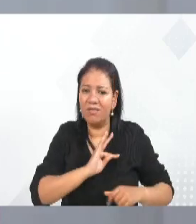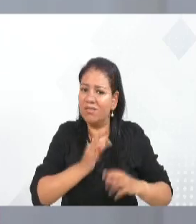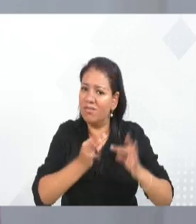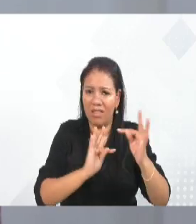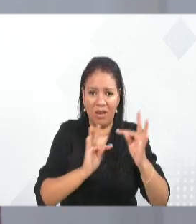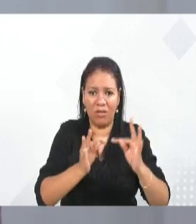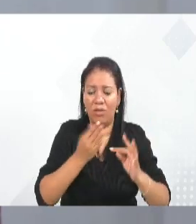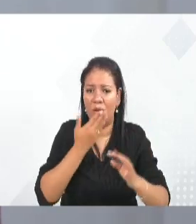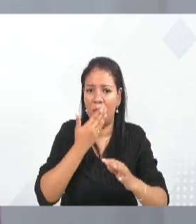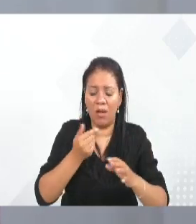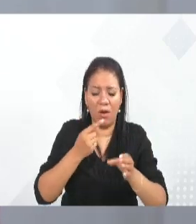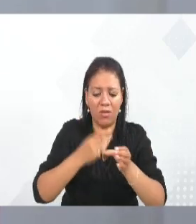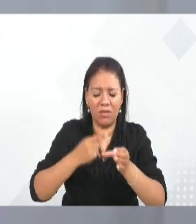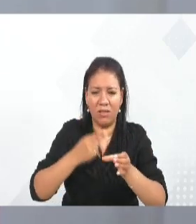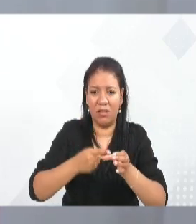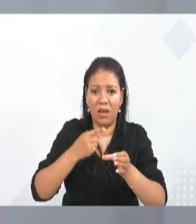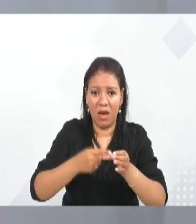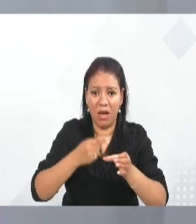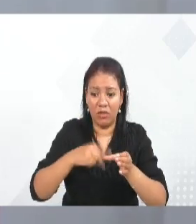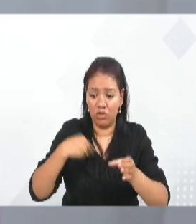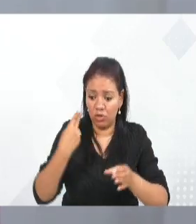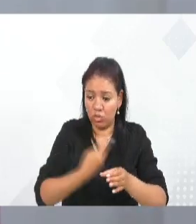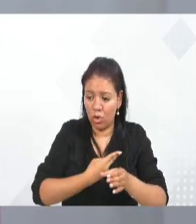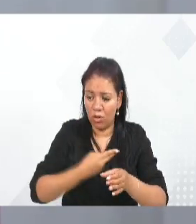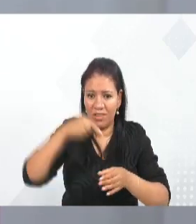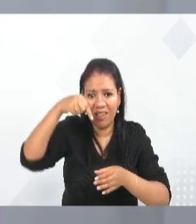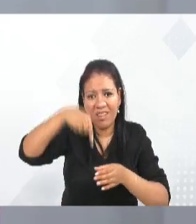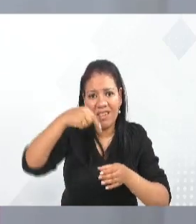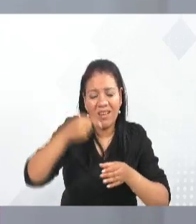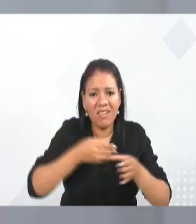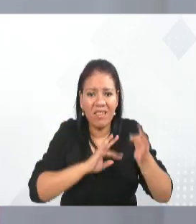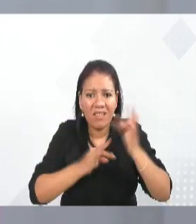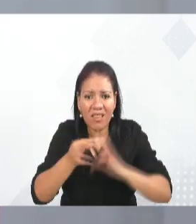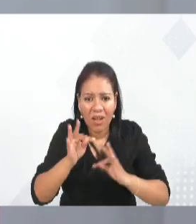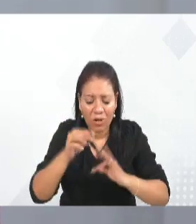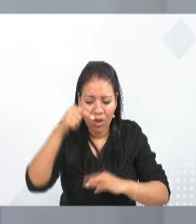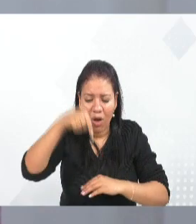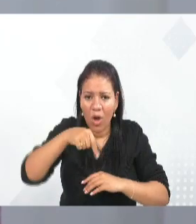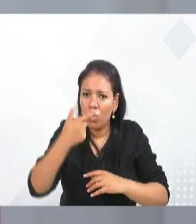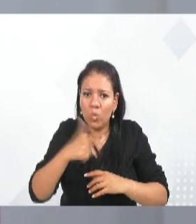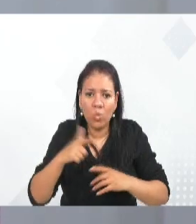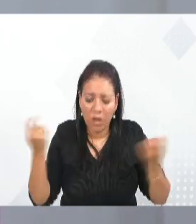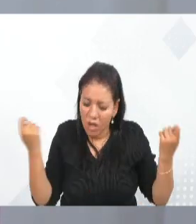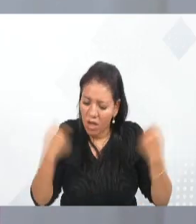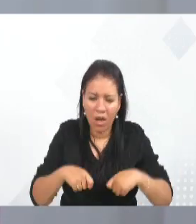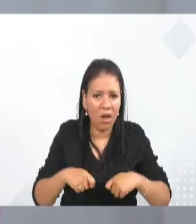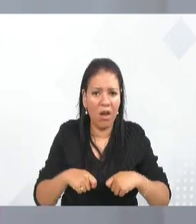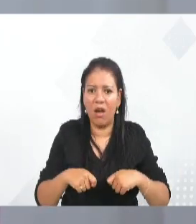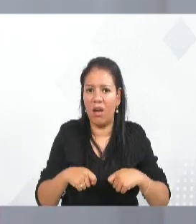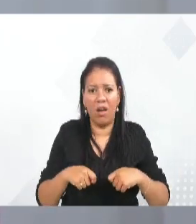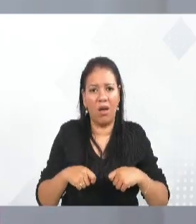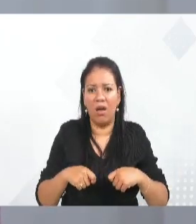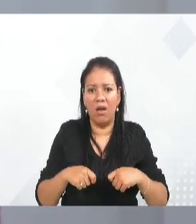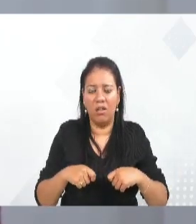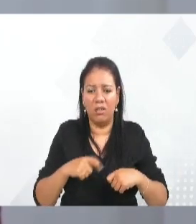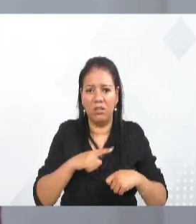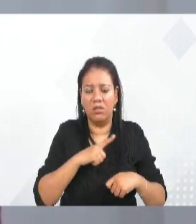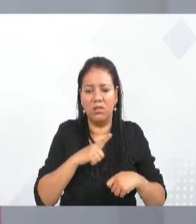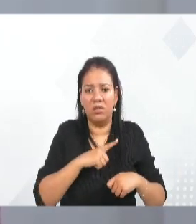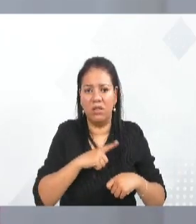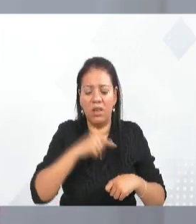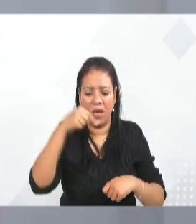uma cidade com uma nossa Polo tecnológico que a gente não ter a possibilidade de ter